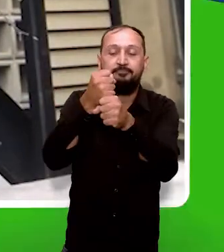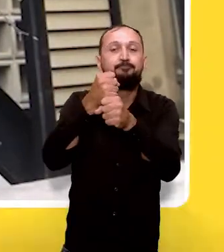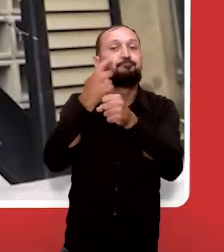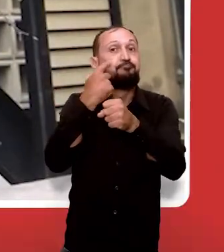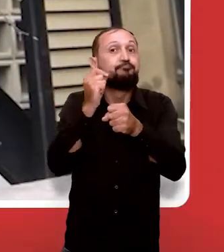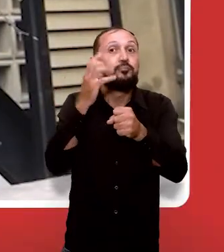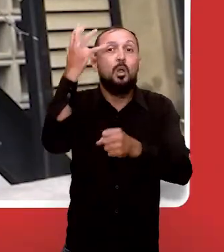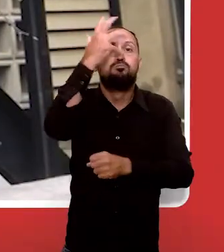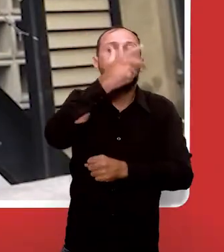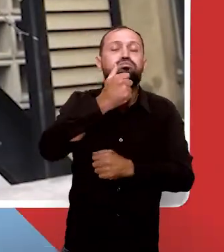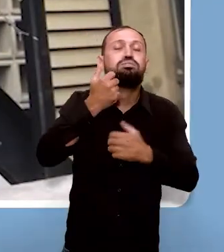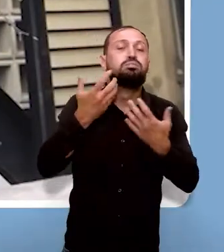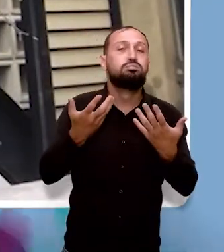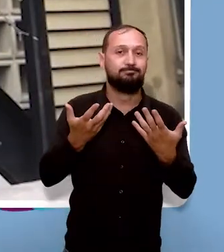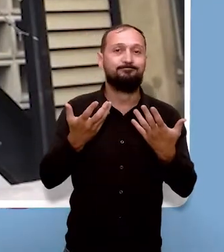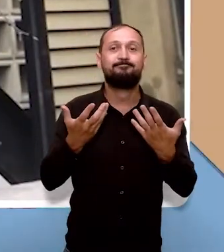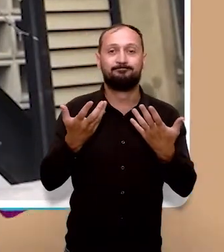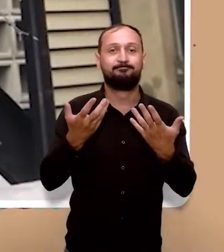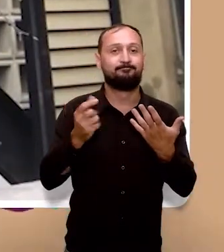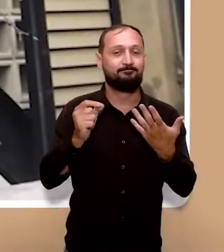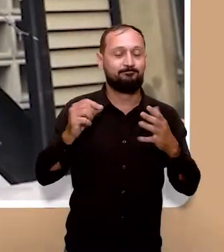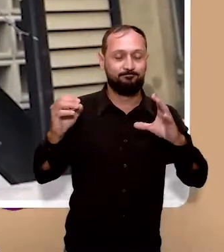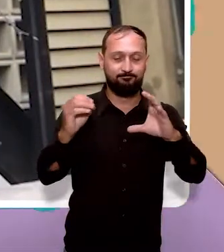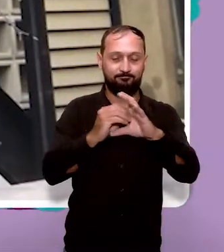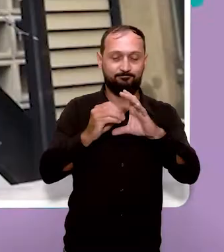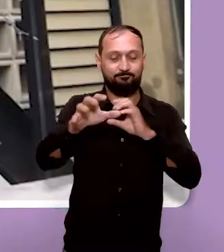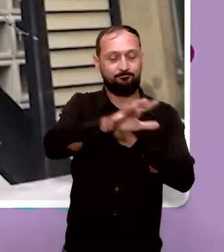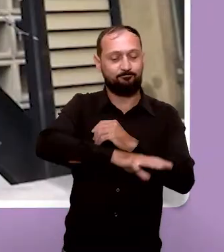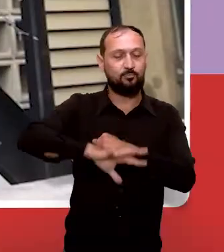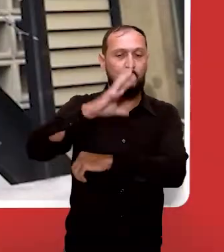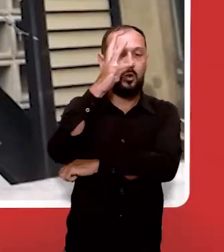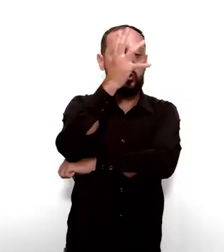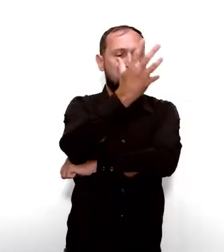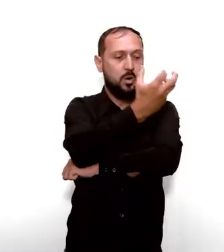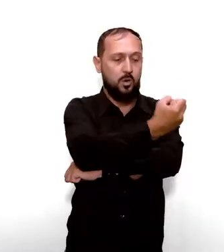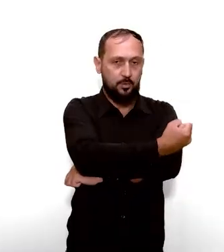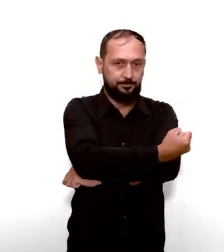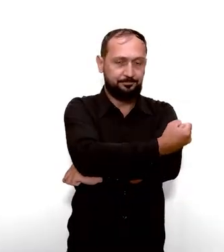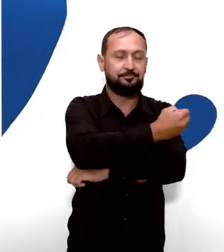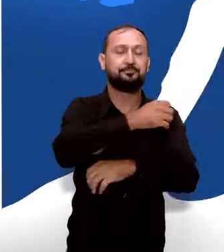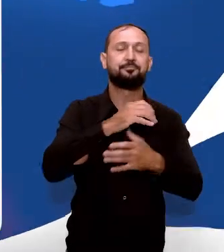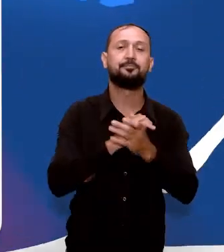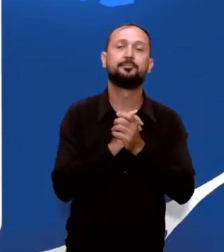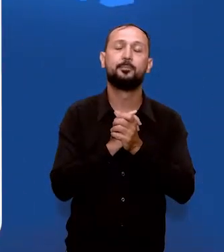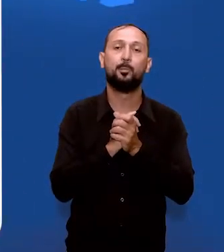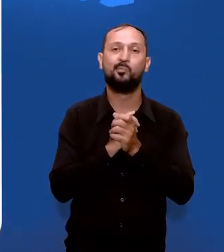encontrem na beleza do Cerrado, né?